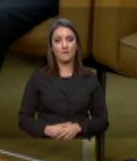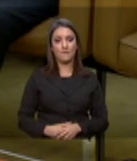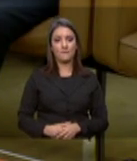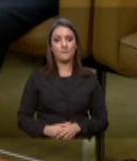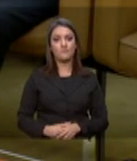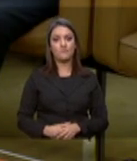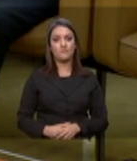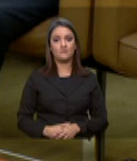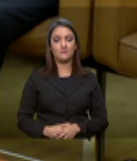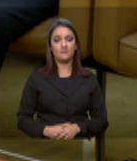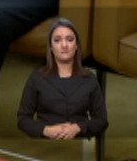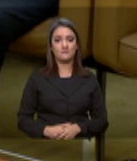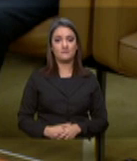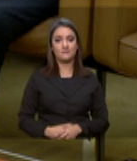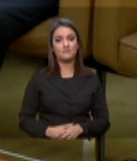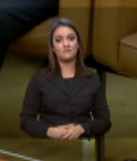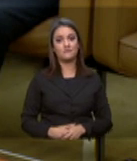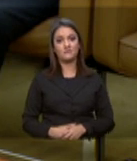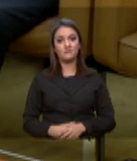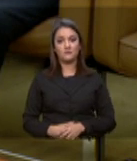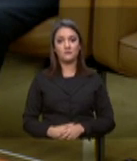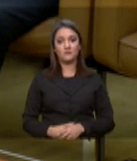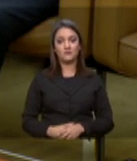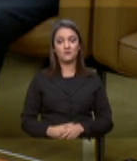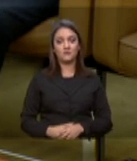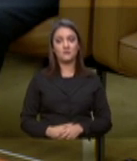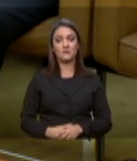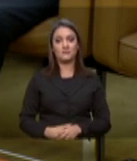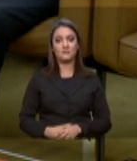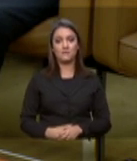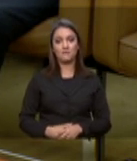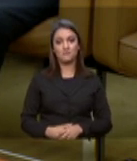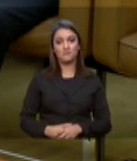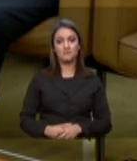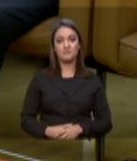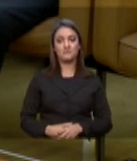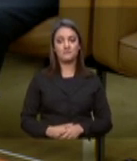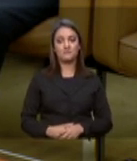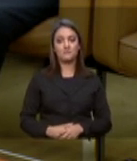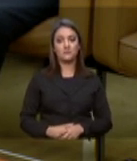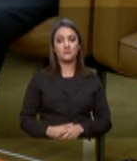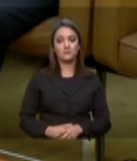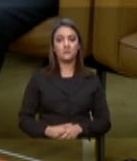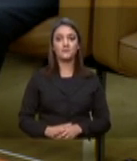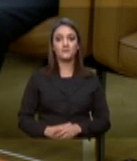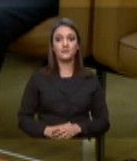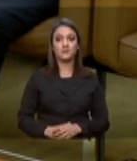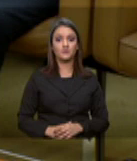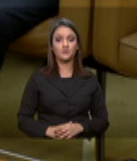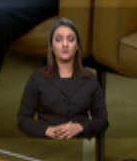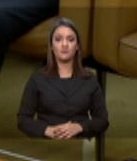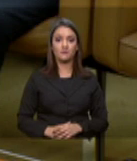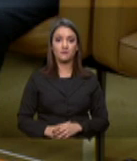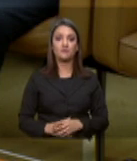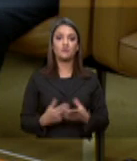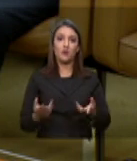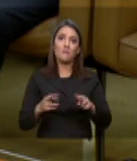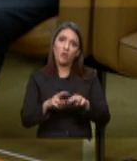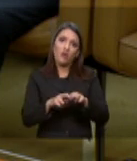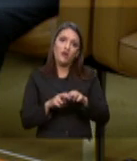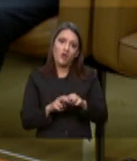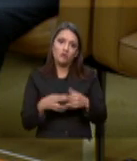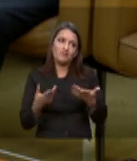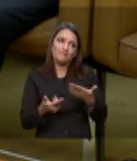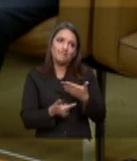acho que por exercício da função houve uma questão assim de opinar contra